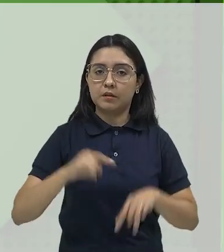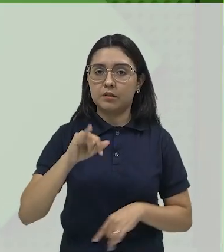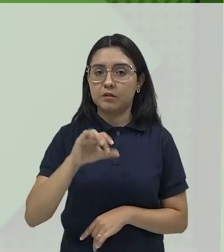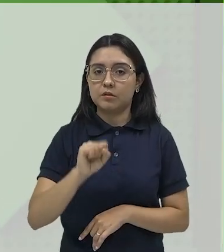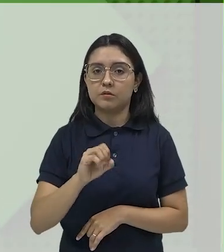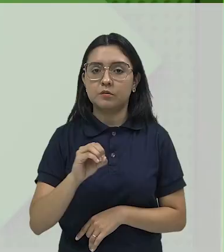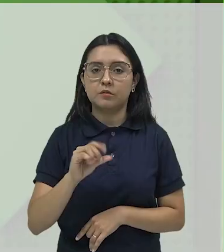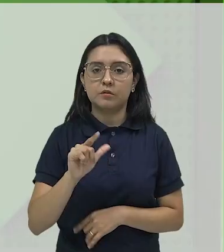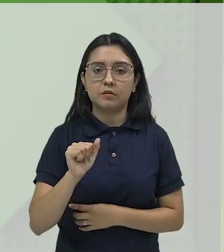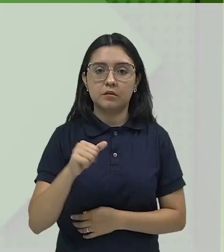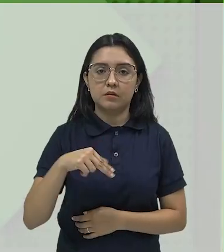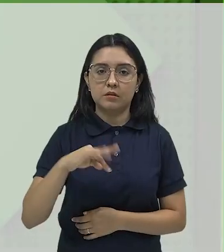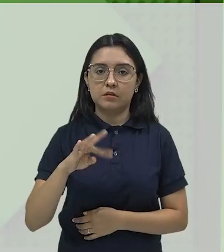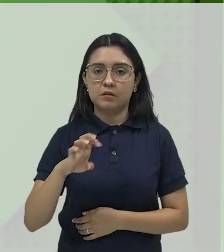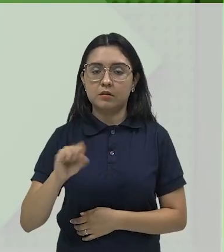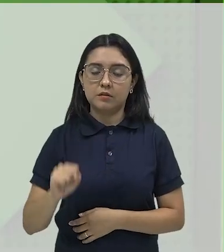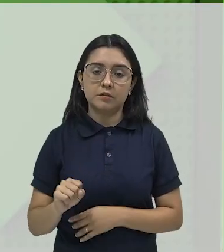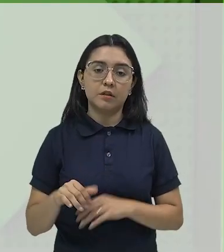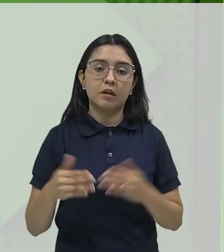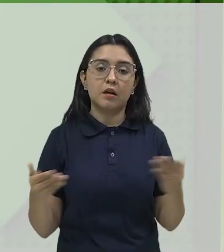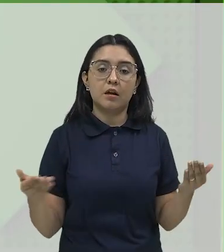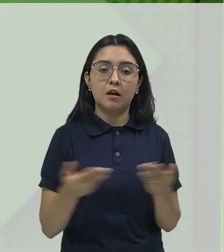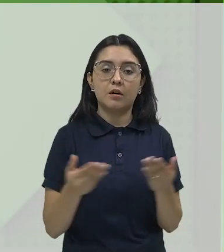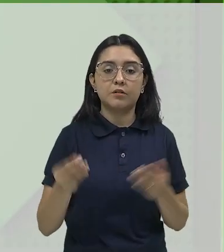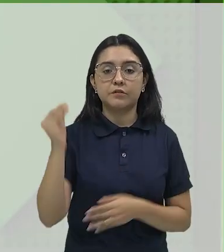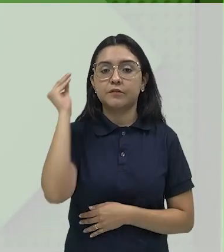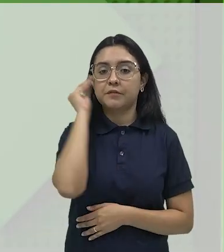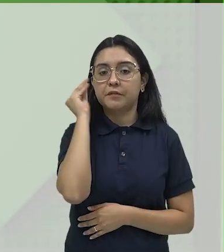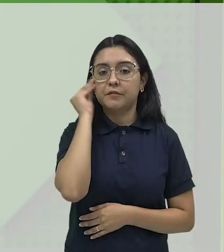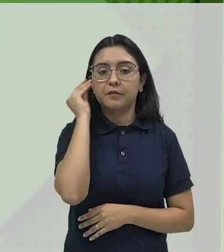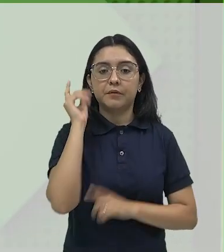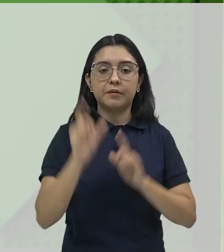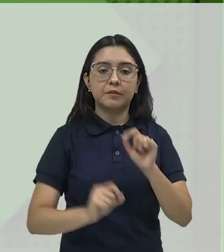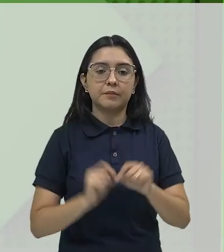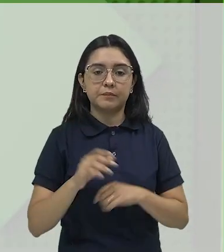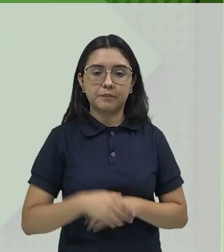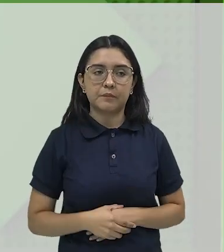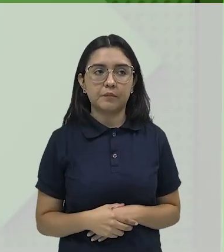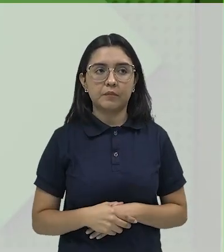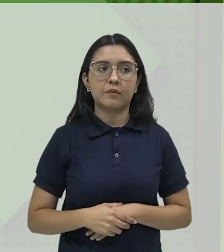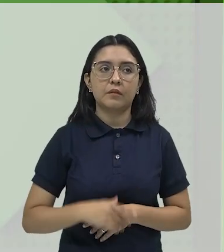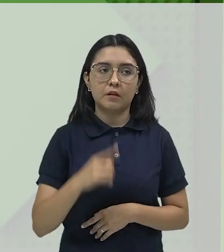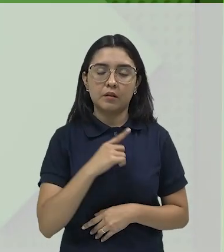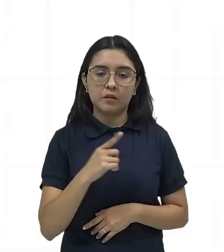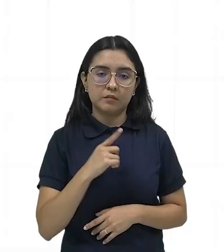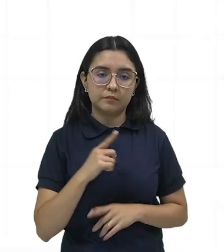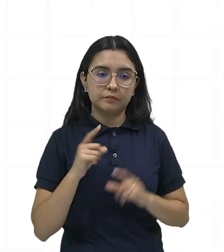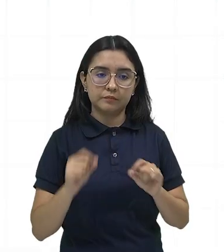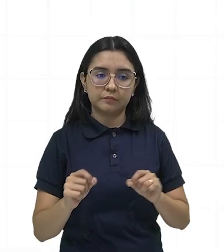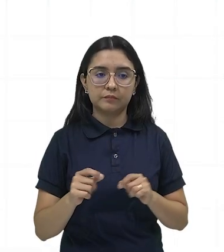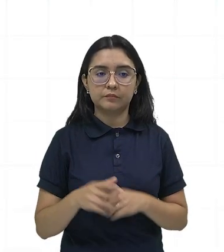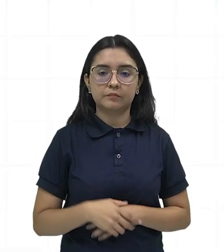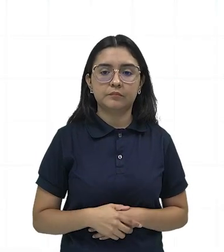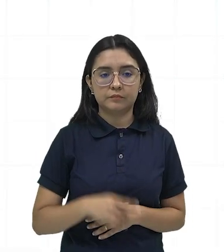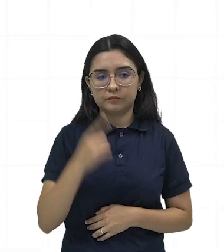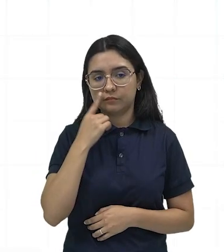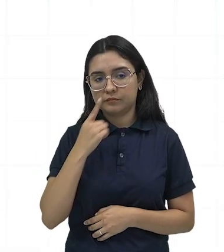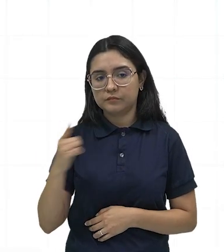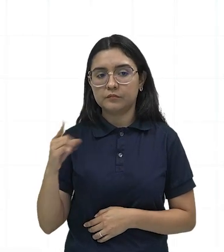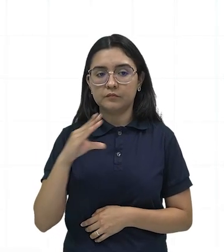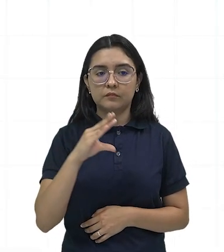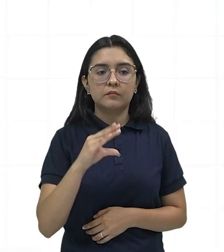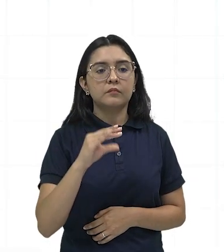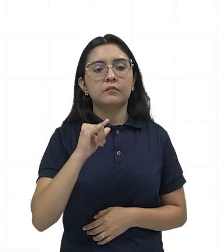materiais isolantes. E agora a gente vai conhecer um pouquinho mais sobre circuitos elétricos, né?